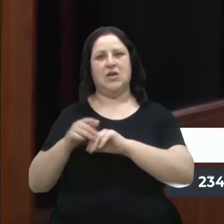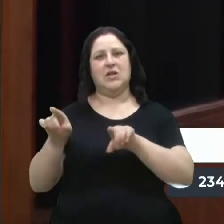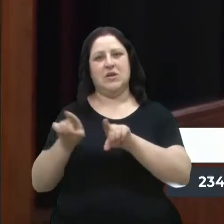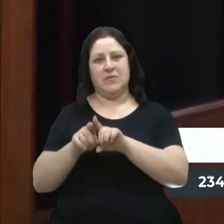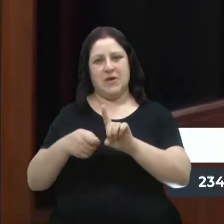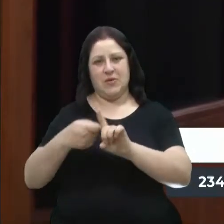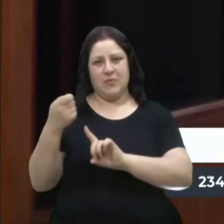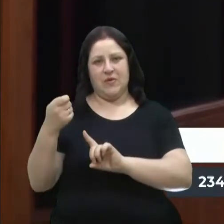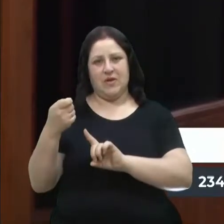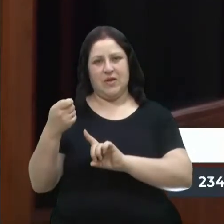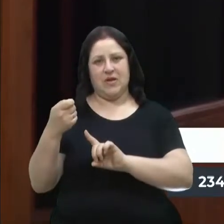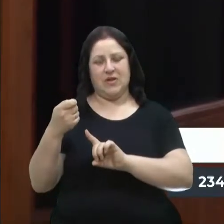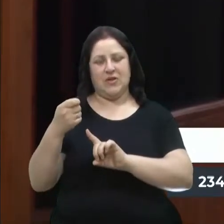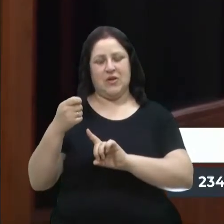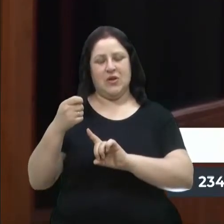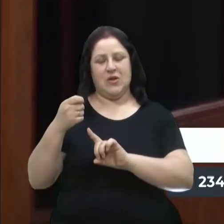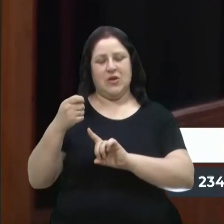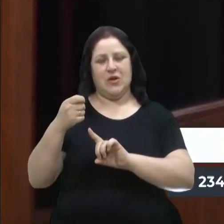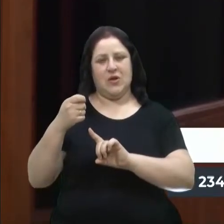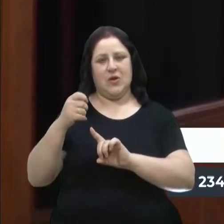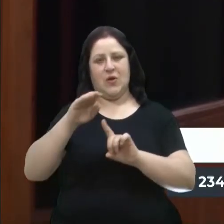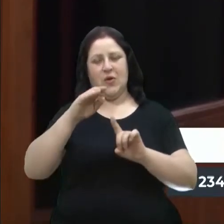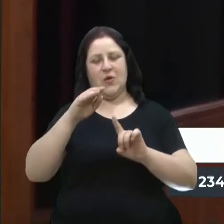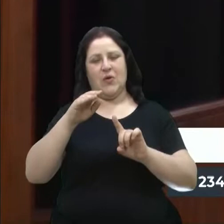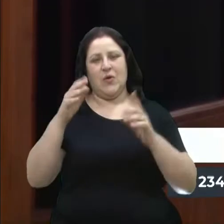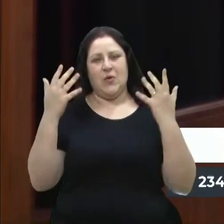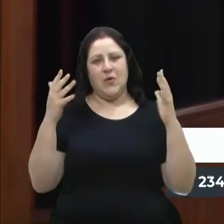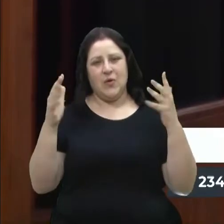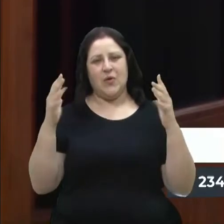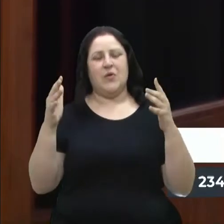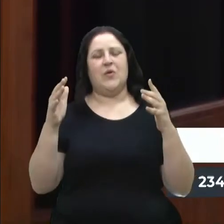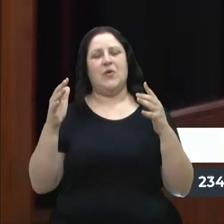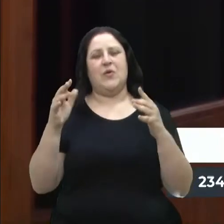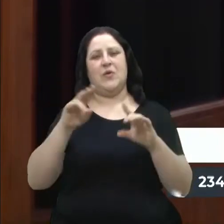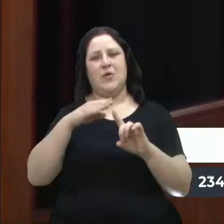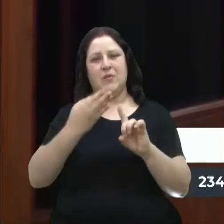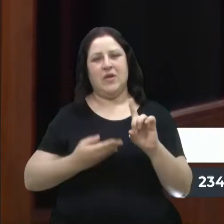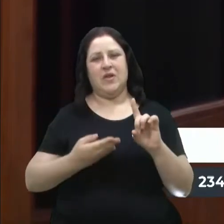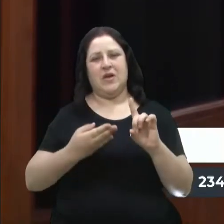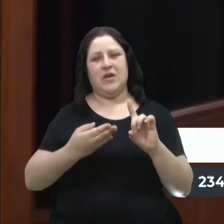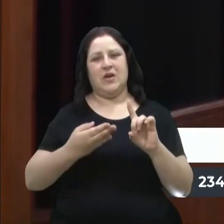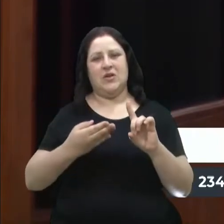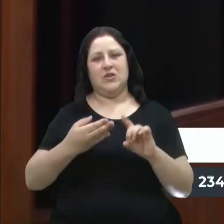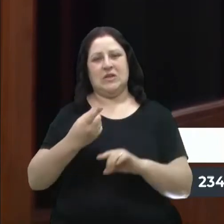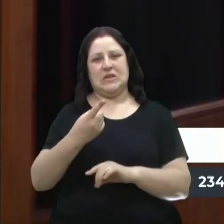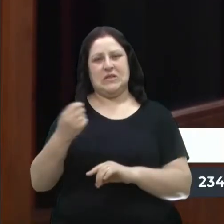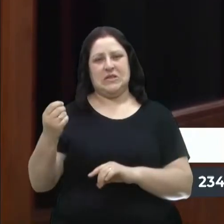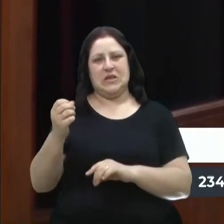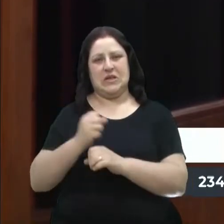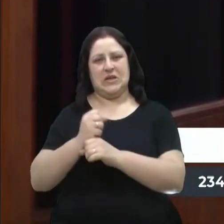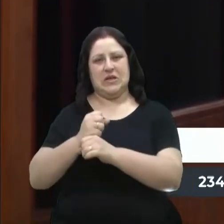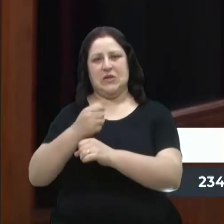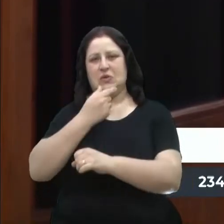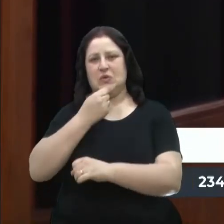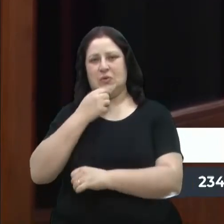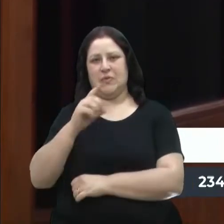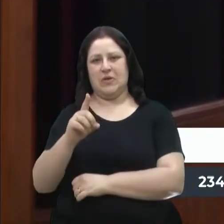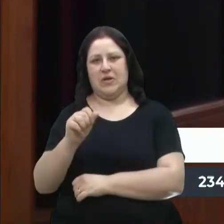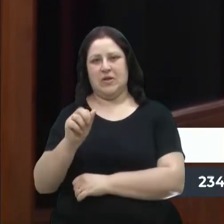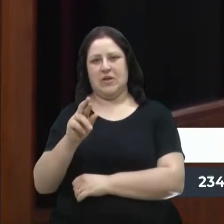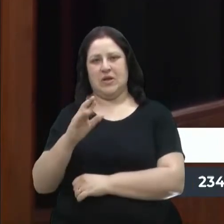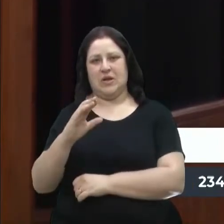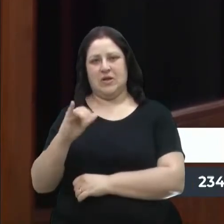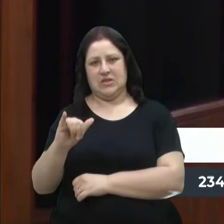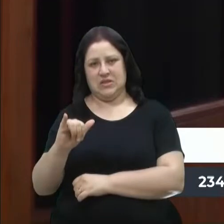do Brasil Darcy Ribeiro nós realizamos essa homenagem Darci Ribeiro é o autor de uma das frases mais